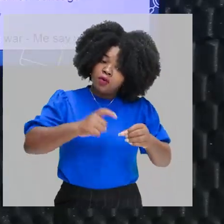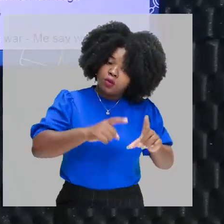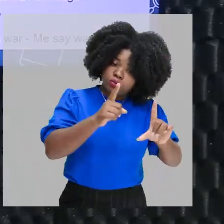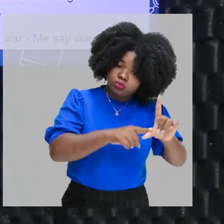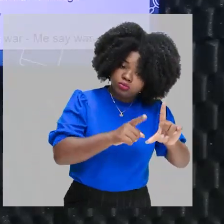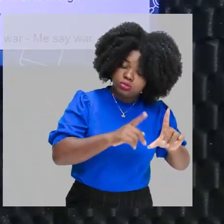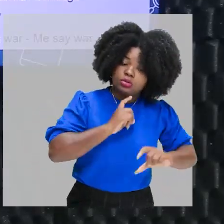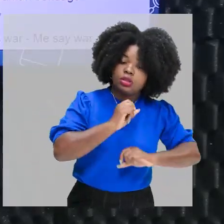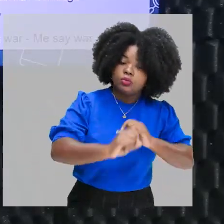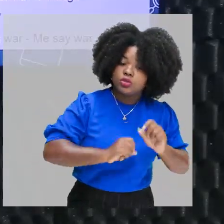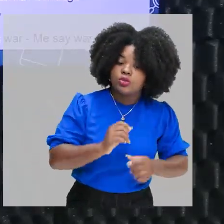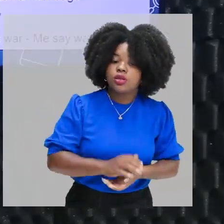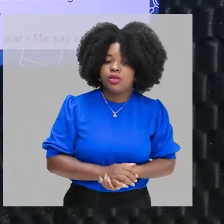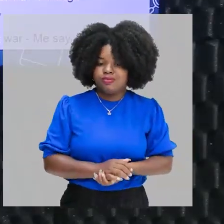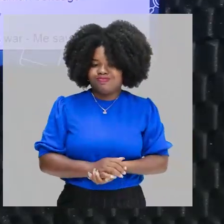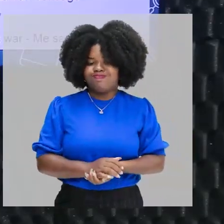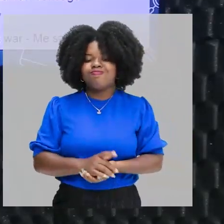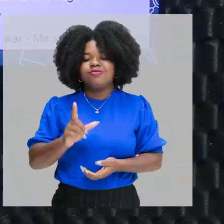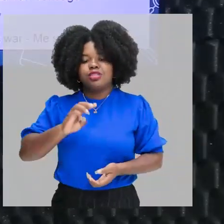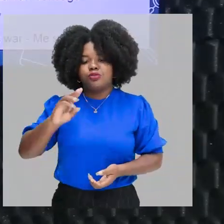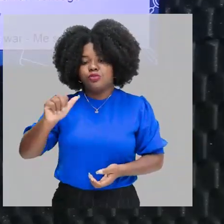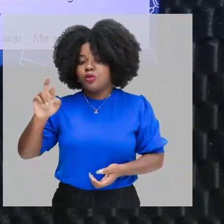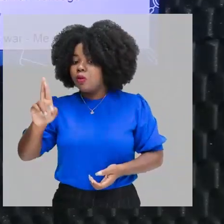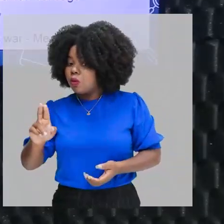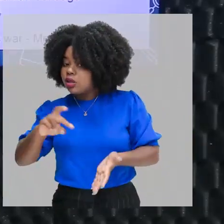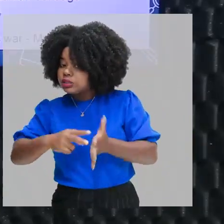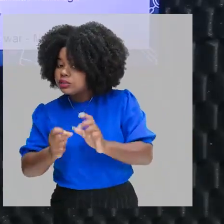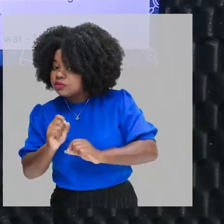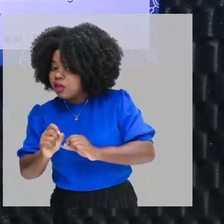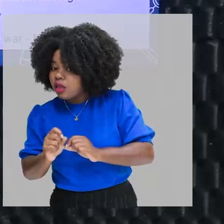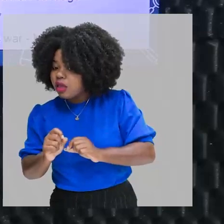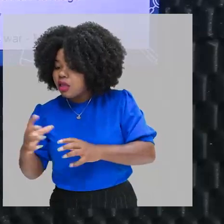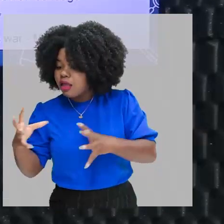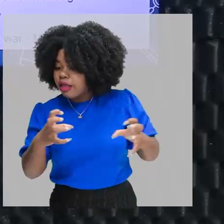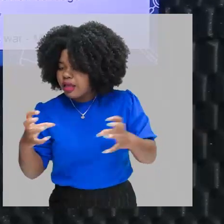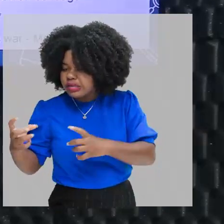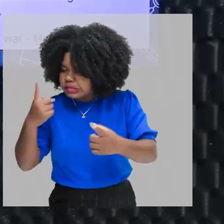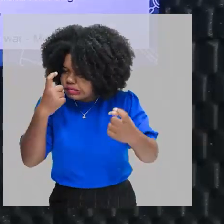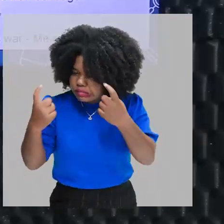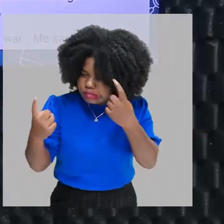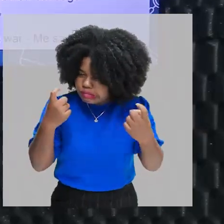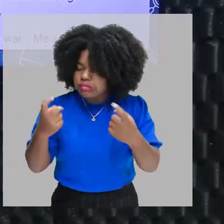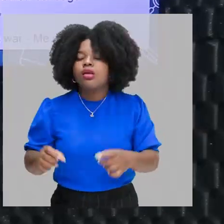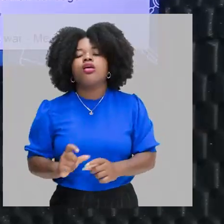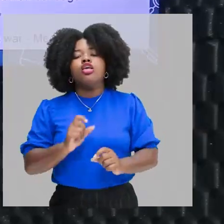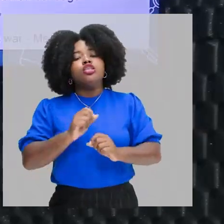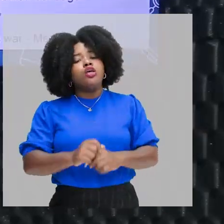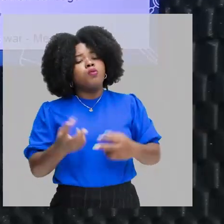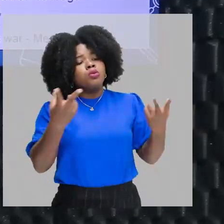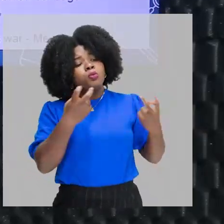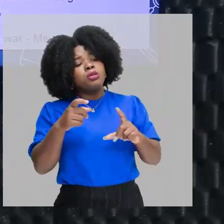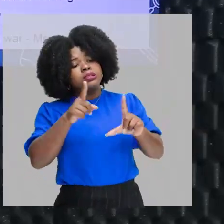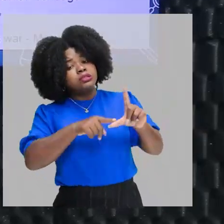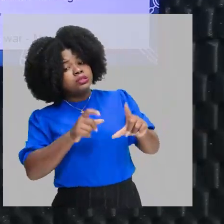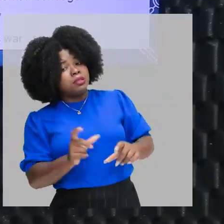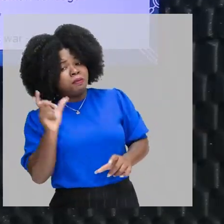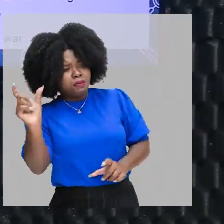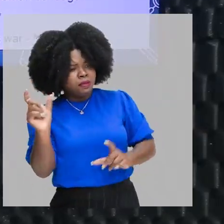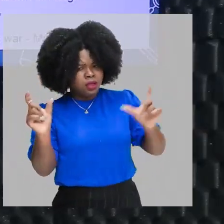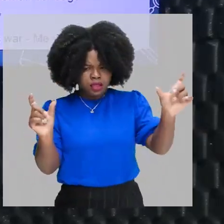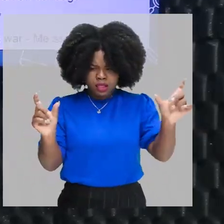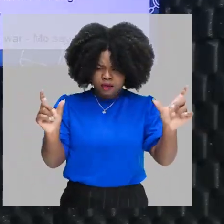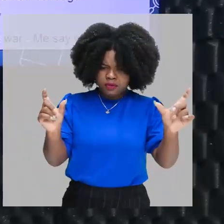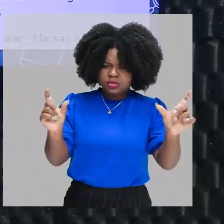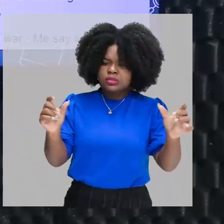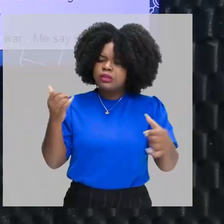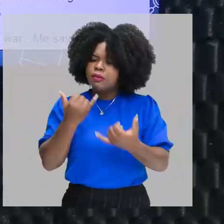letra, eu tenho a palavra war, você sabe, significa guerra. Tá? E aí, quando eu analiso a letra, eu tenho palavras que se parecem com